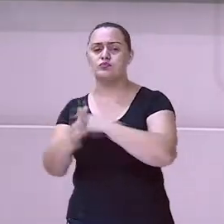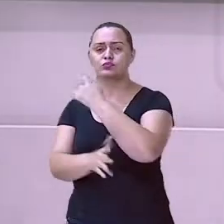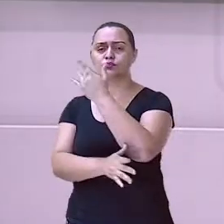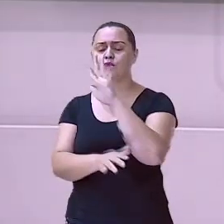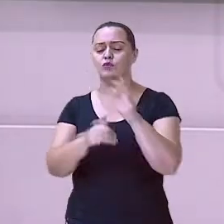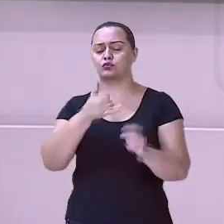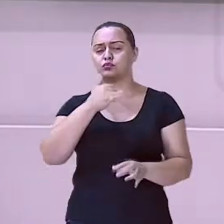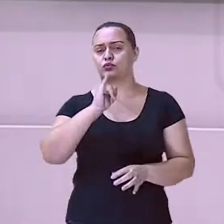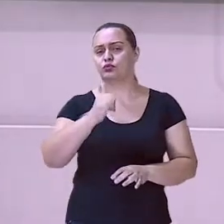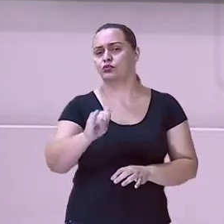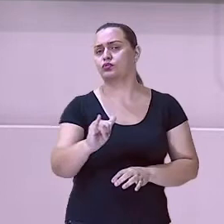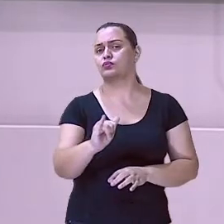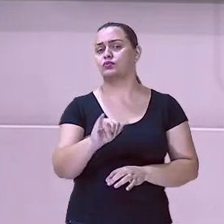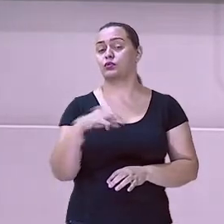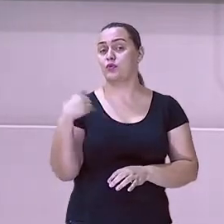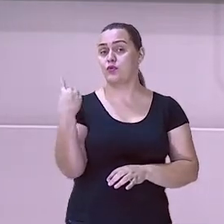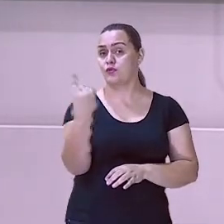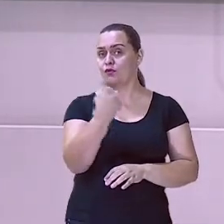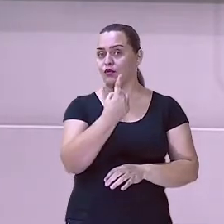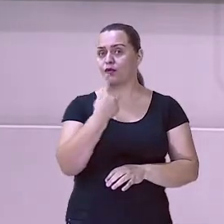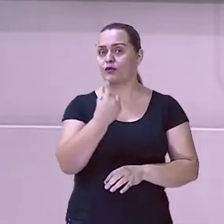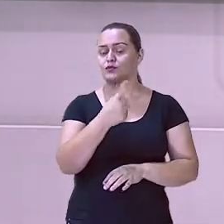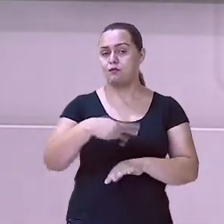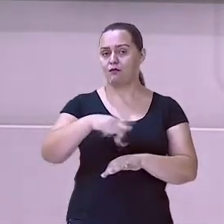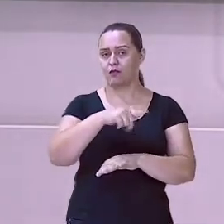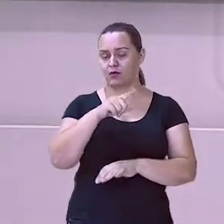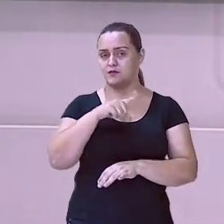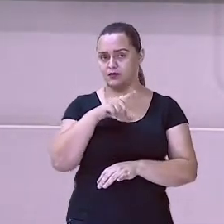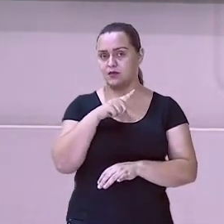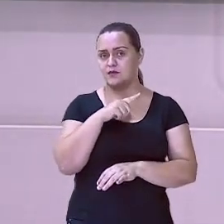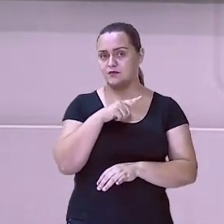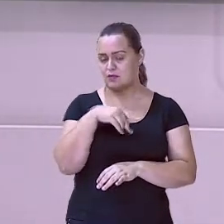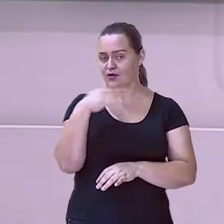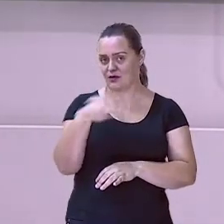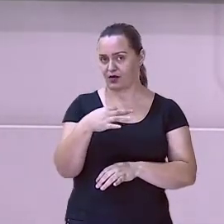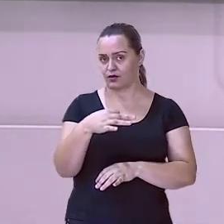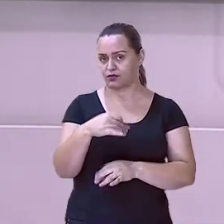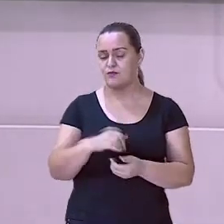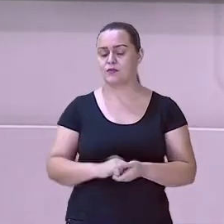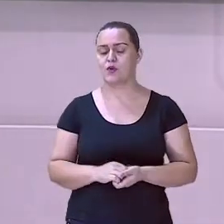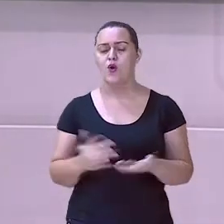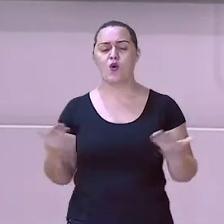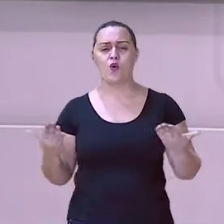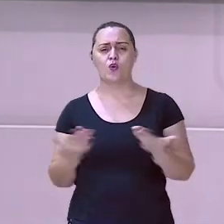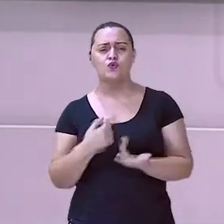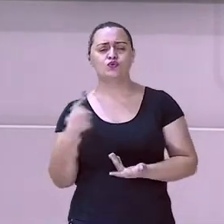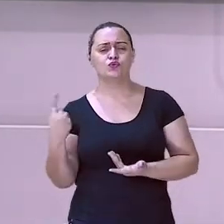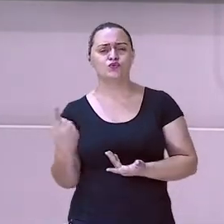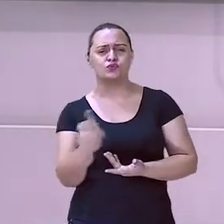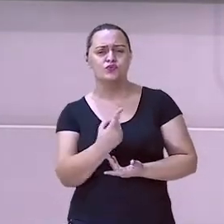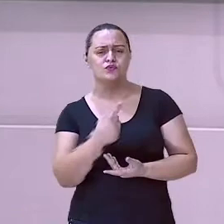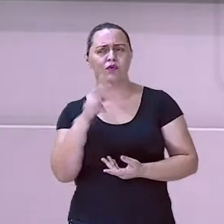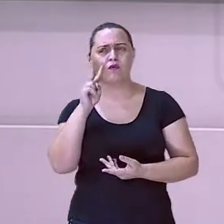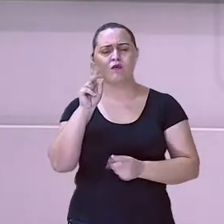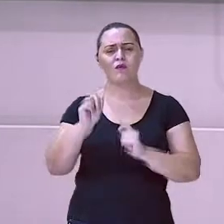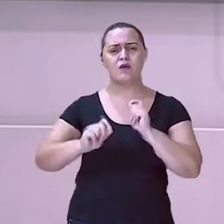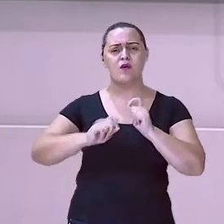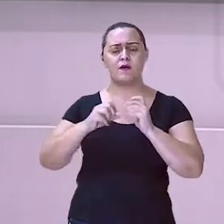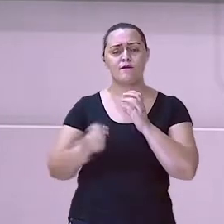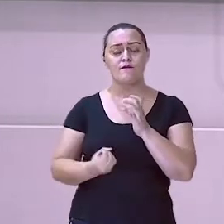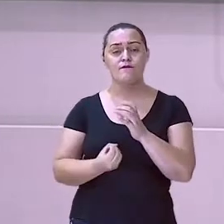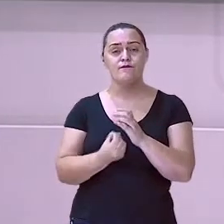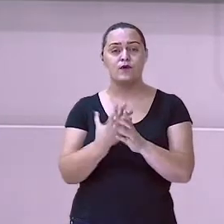da riqueza dele. E agora nós vamos falar sobre a formação e a regionalização.